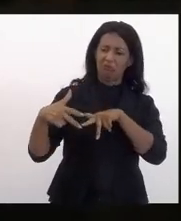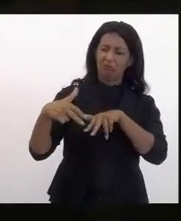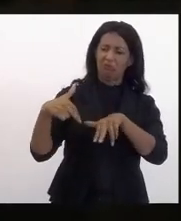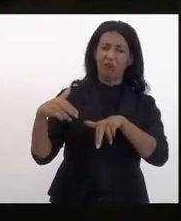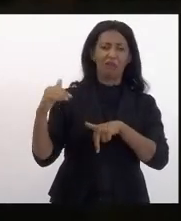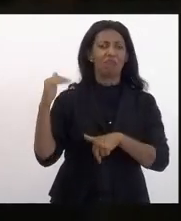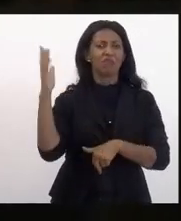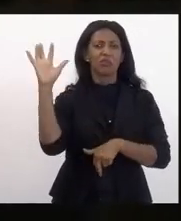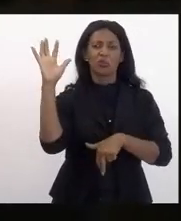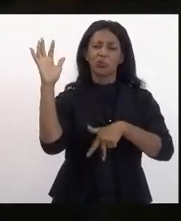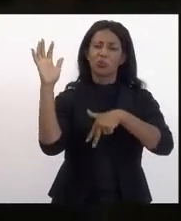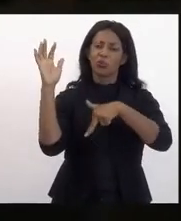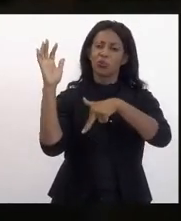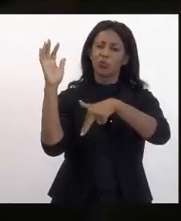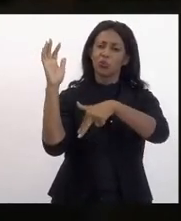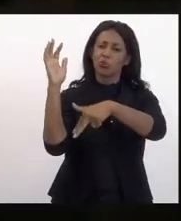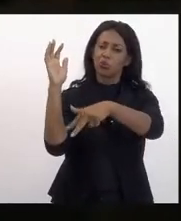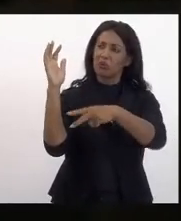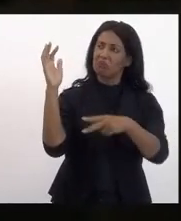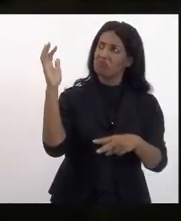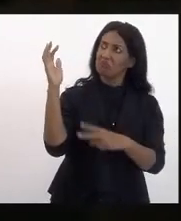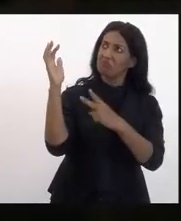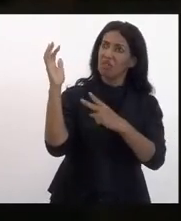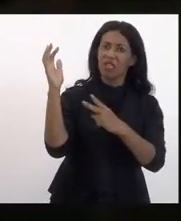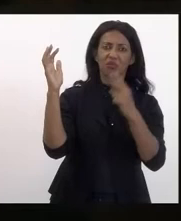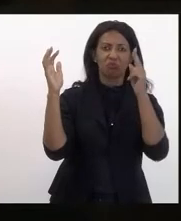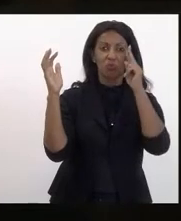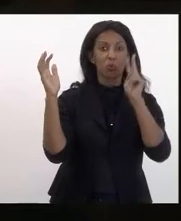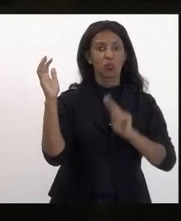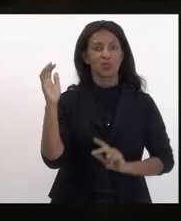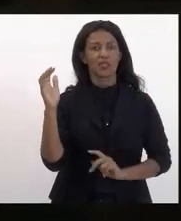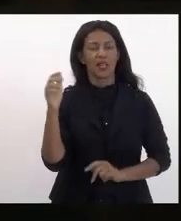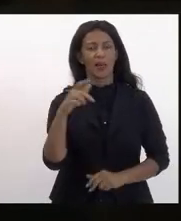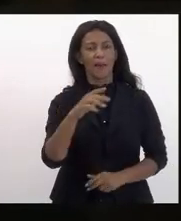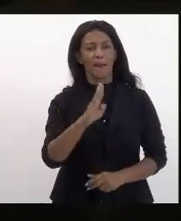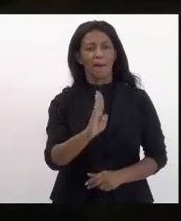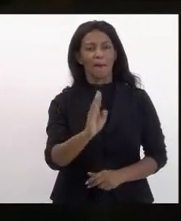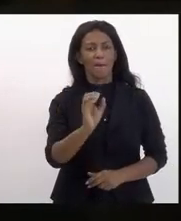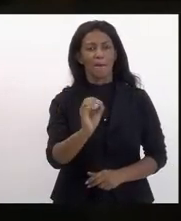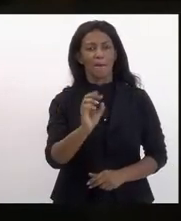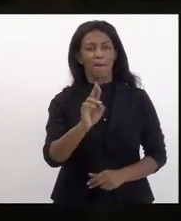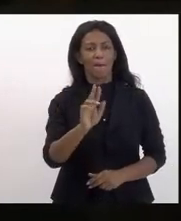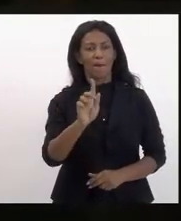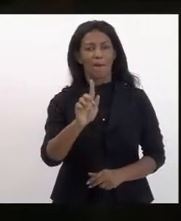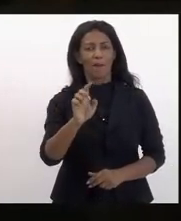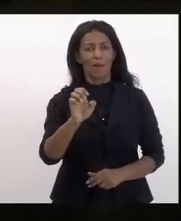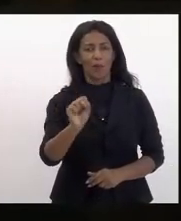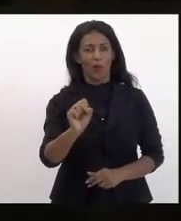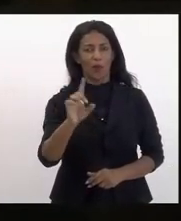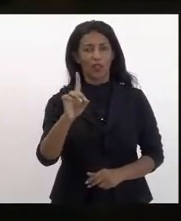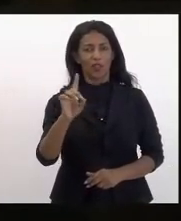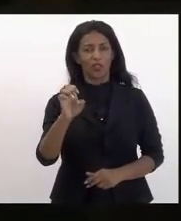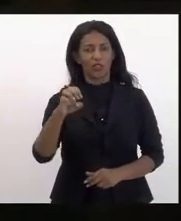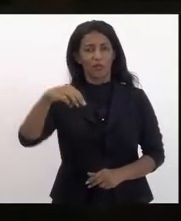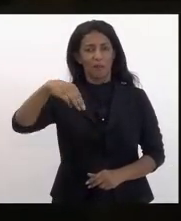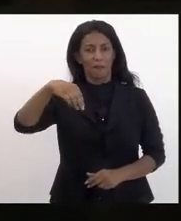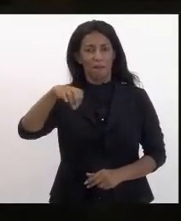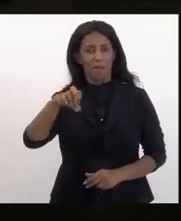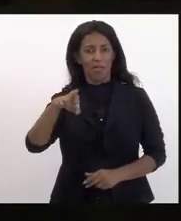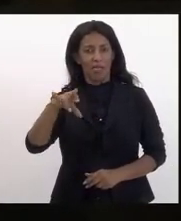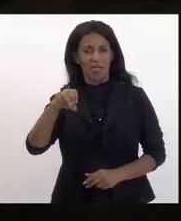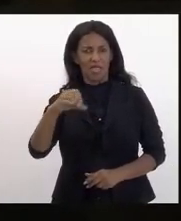sequer sabe que ele está ali. Na Avenida Borges de Medeiros, em frente à